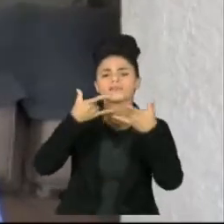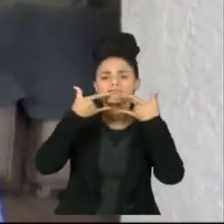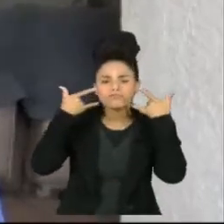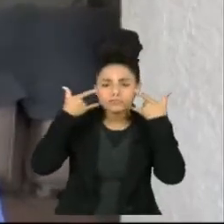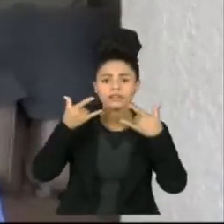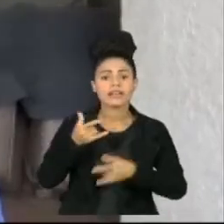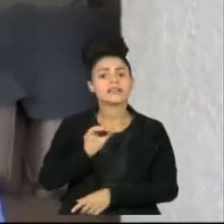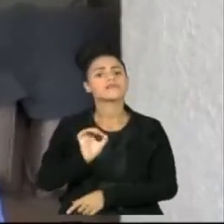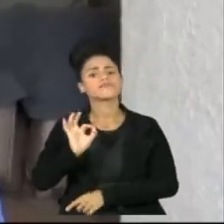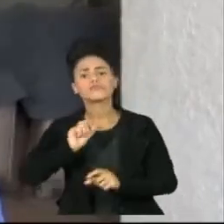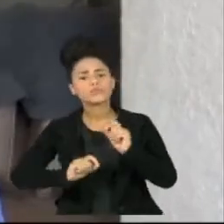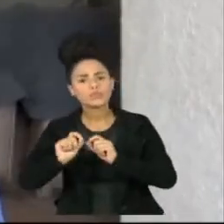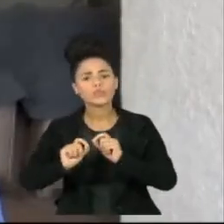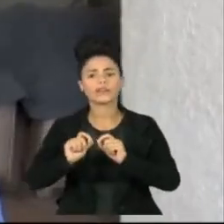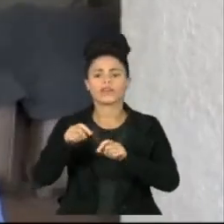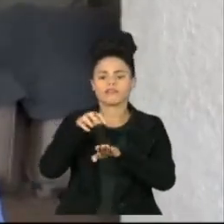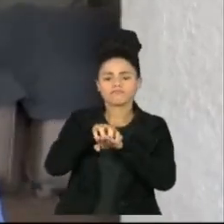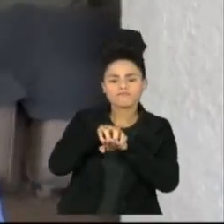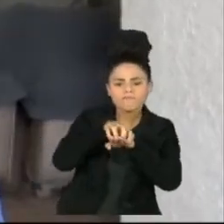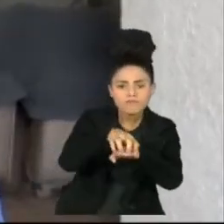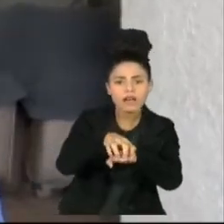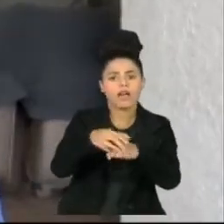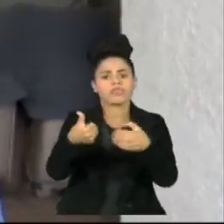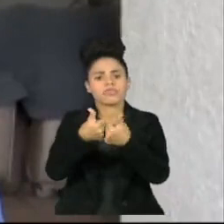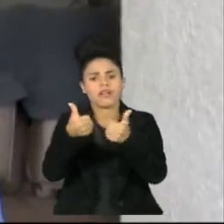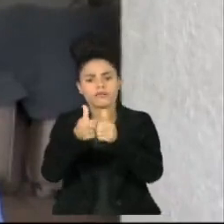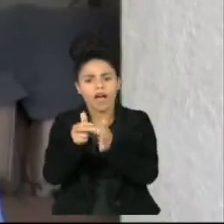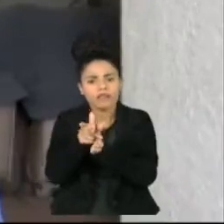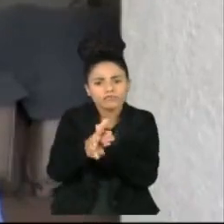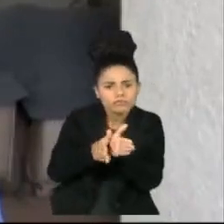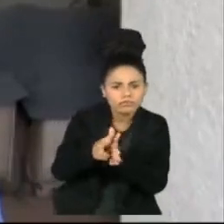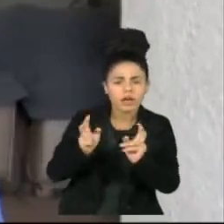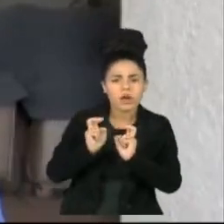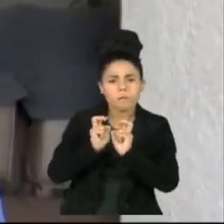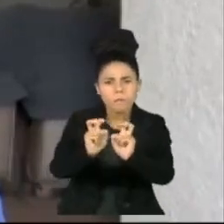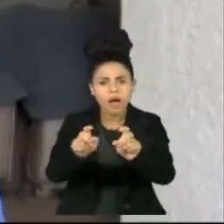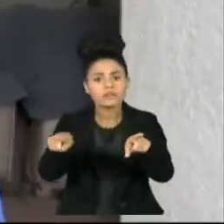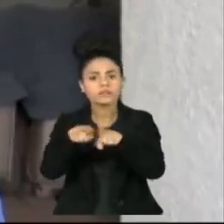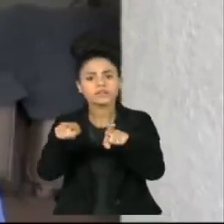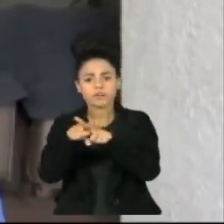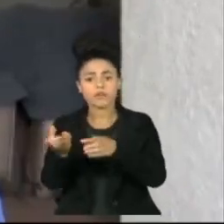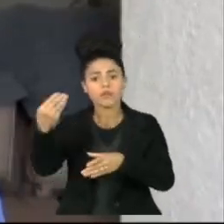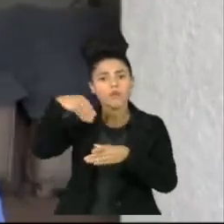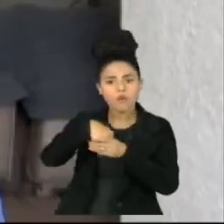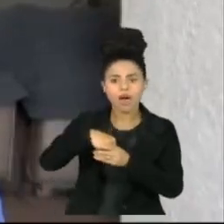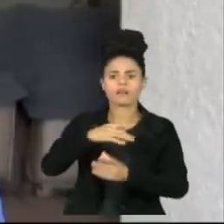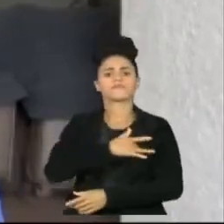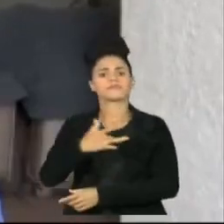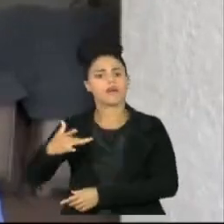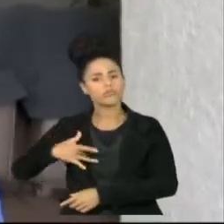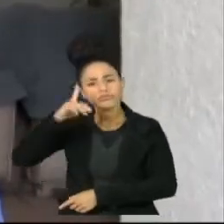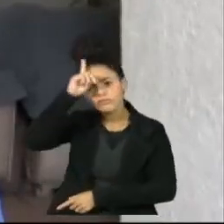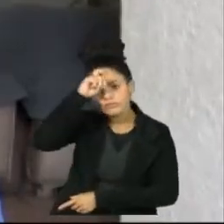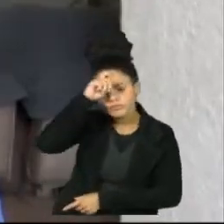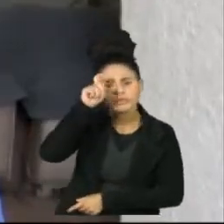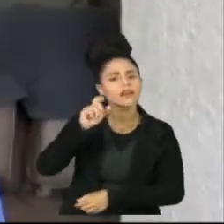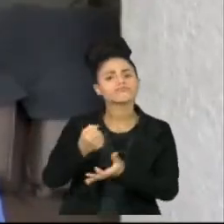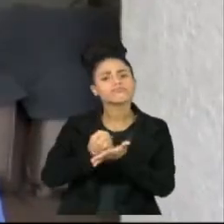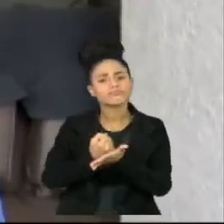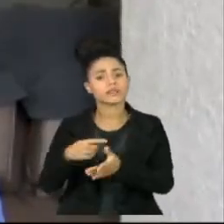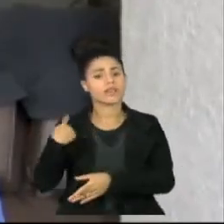se mantém no transporte coletivo e nos estabelecimentos de saúde, que a gente acrescentasse a